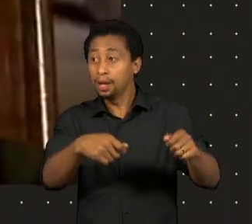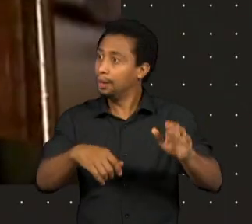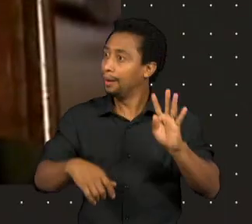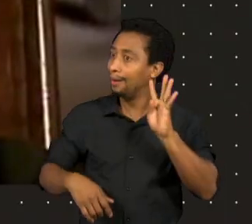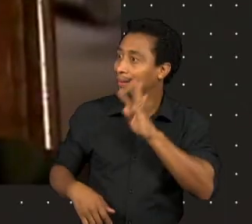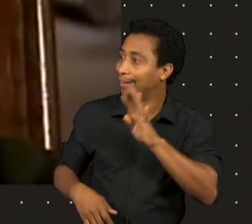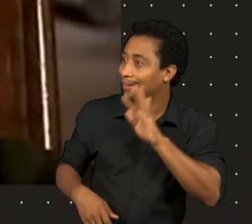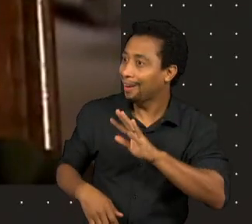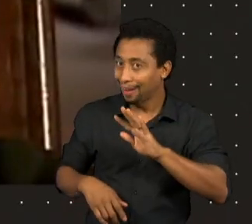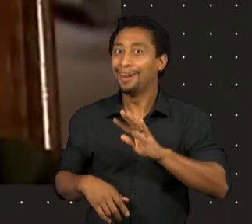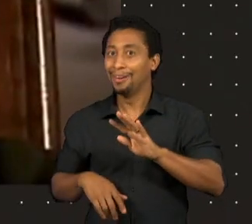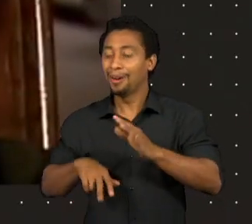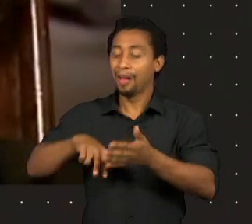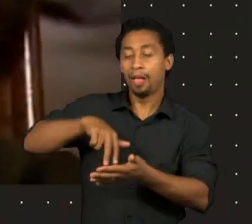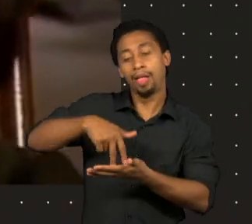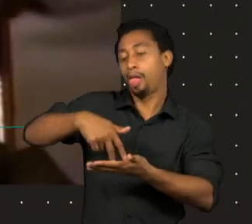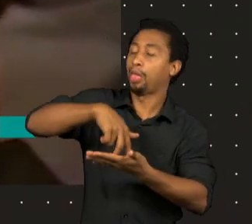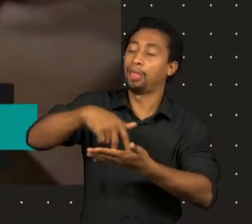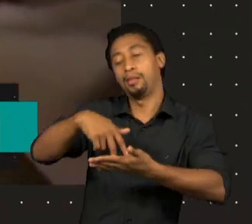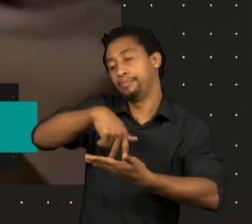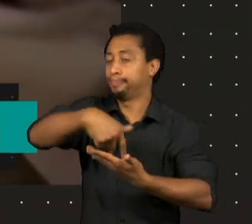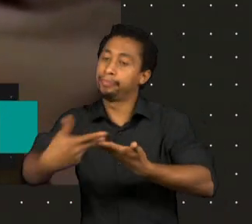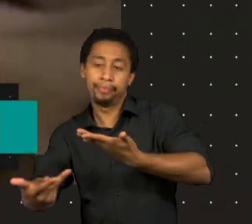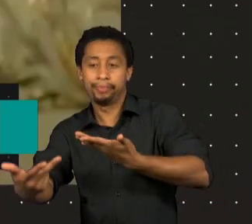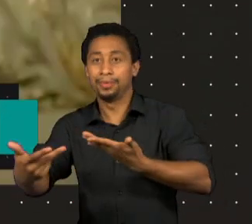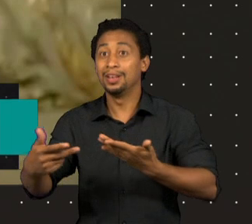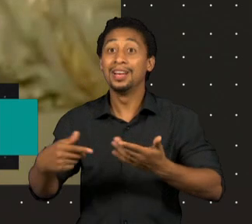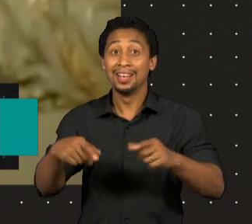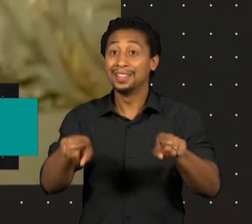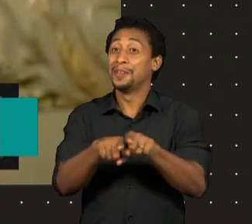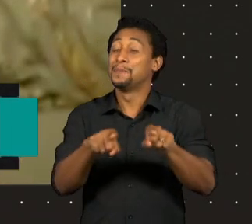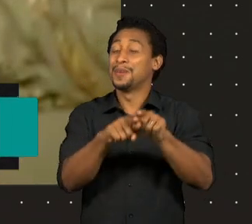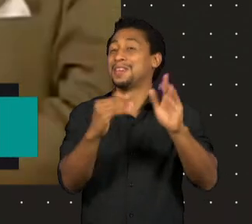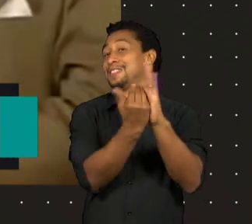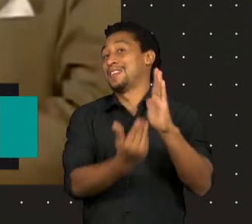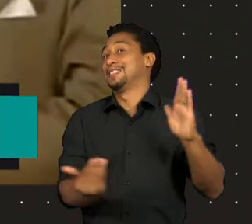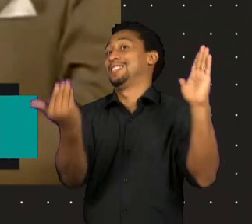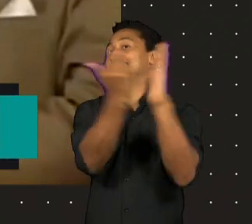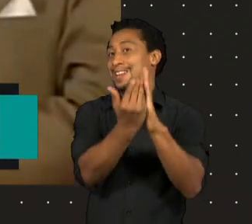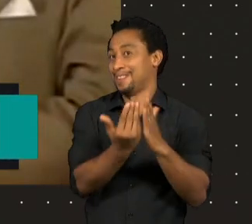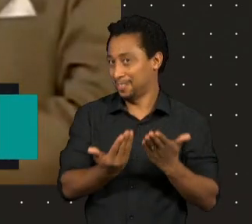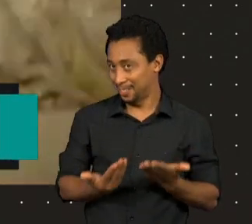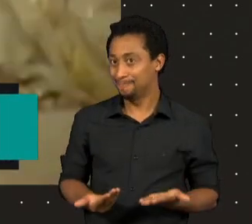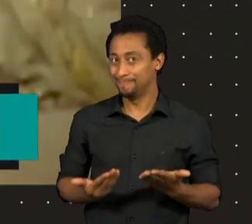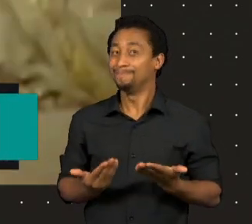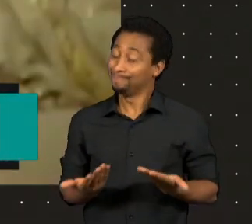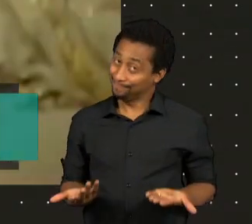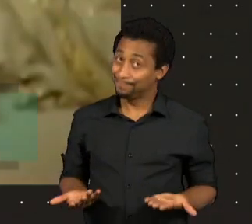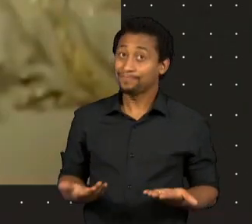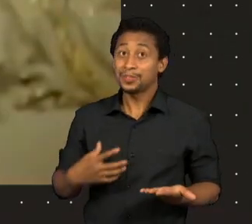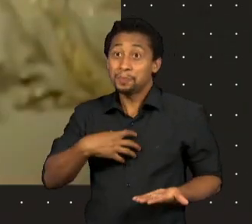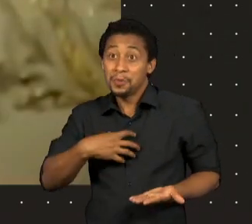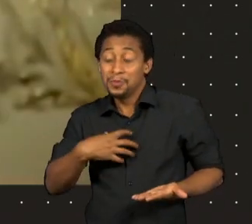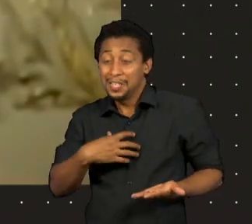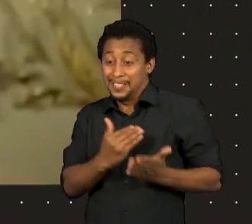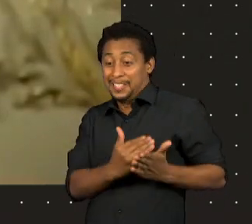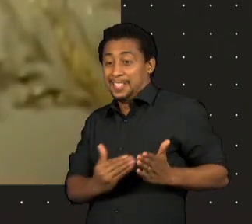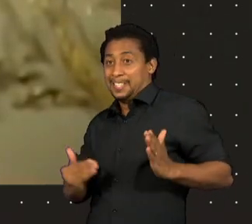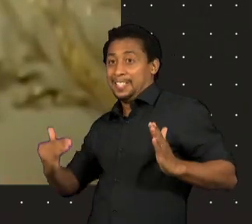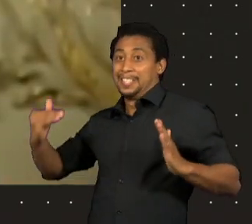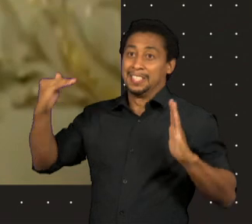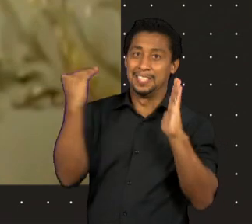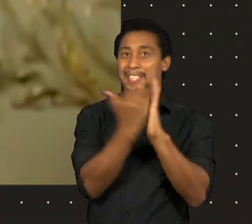construída. E eu tinha muito medo de exagerar. Então eu preferia fazer mais contido, e como a Suzy falou, eu sou